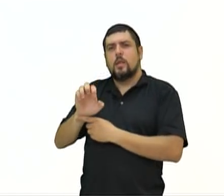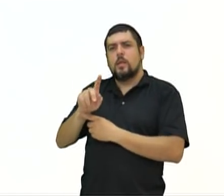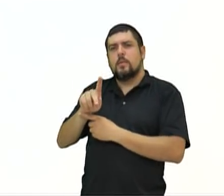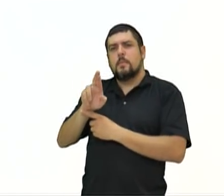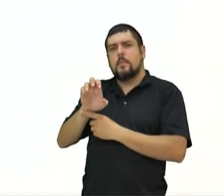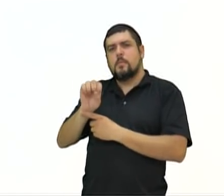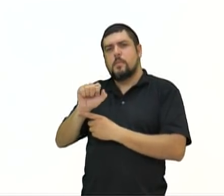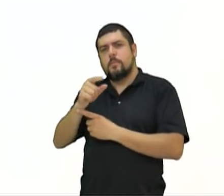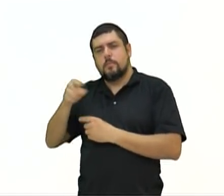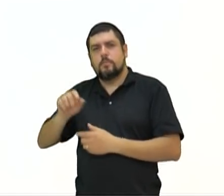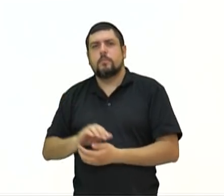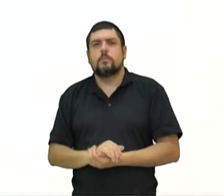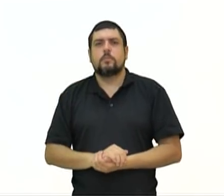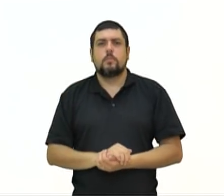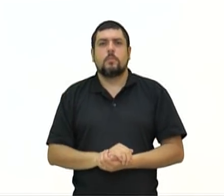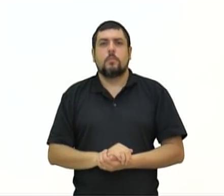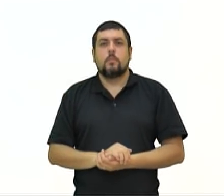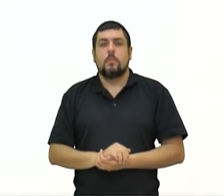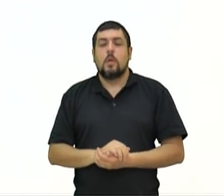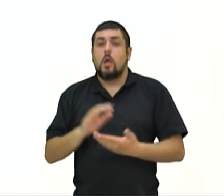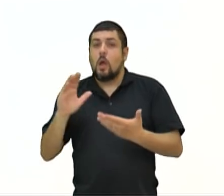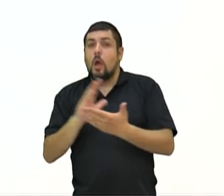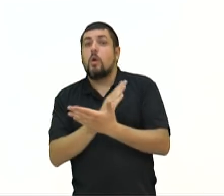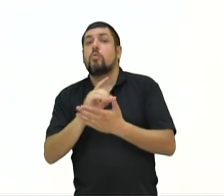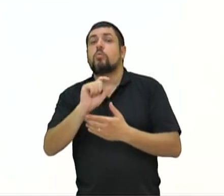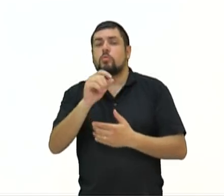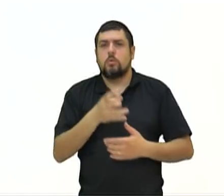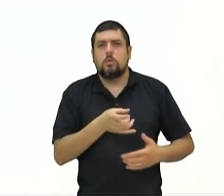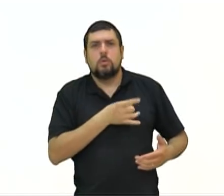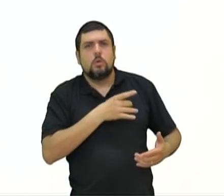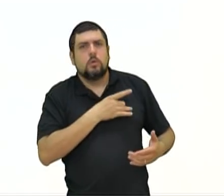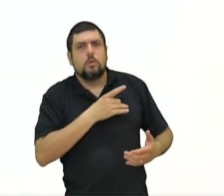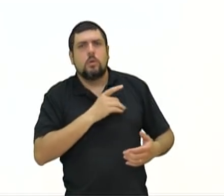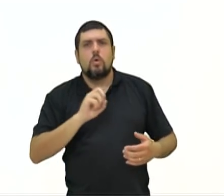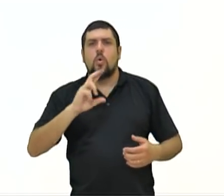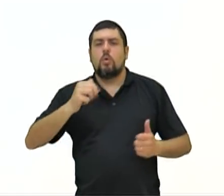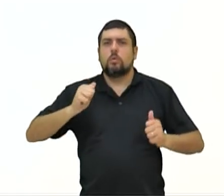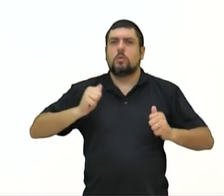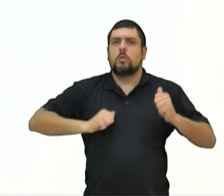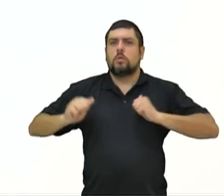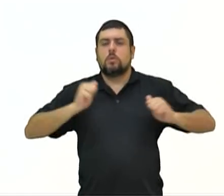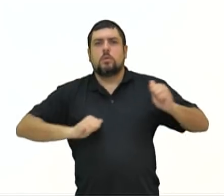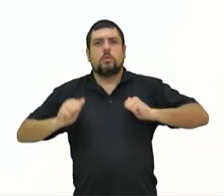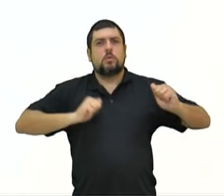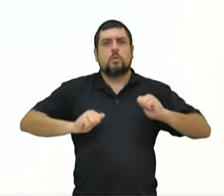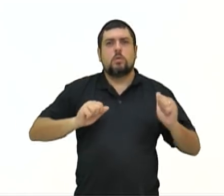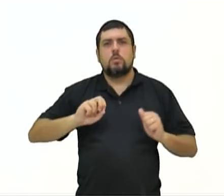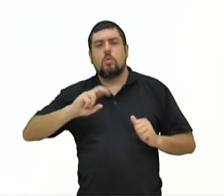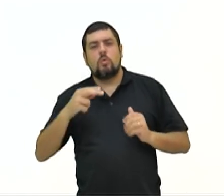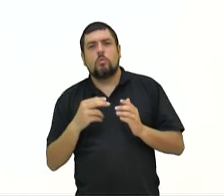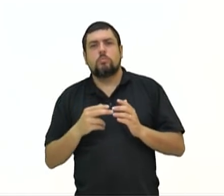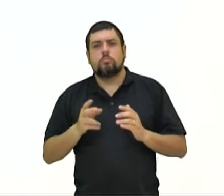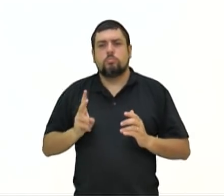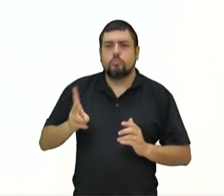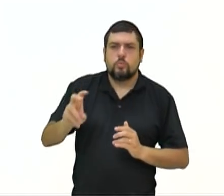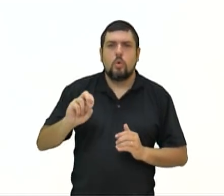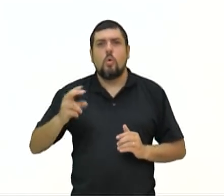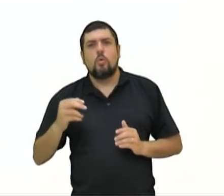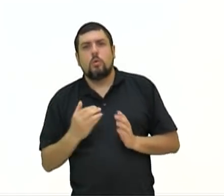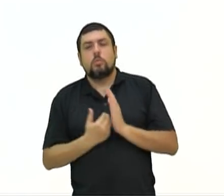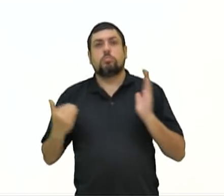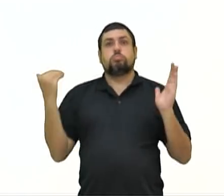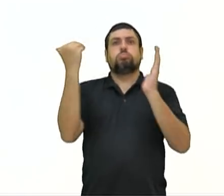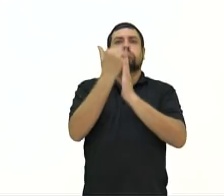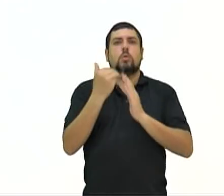desencadeiam sentimentos do quê? De medo, de ansiedade, constantes ou excessivos. Pode causar o quê?